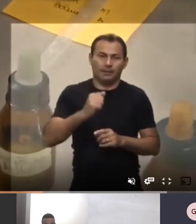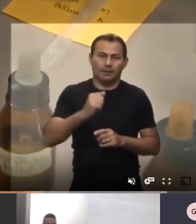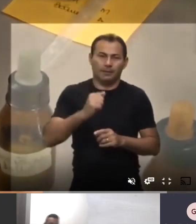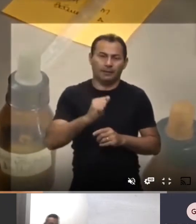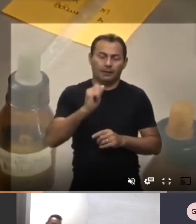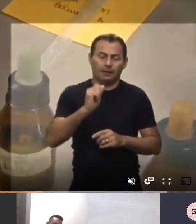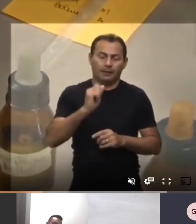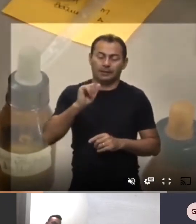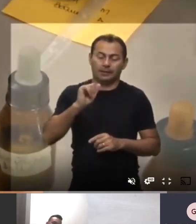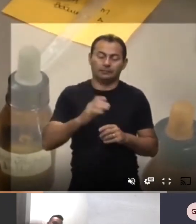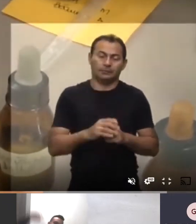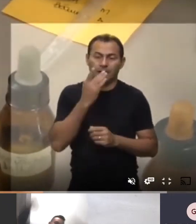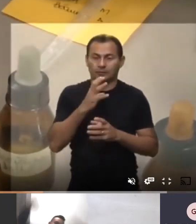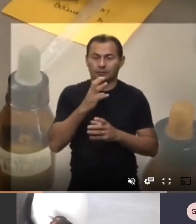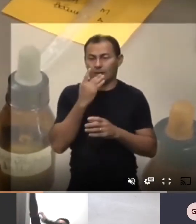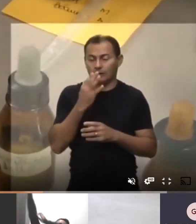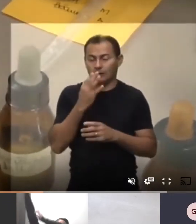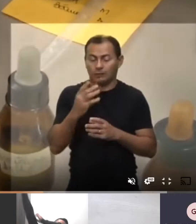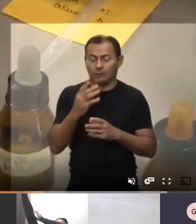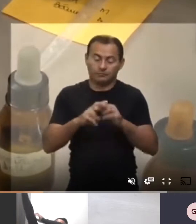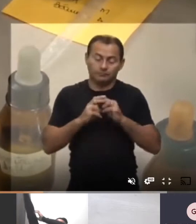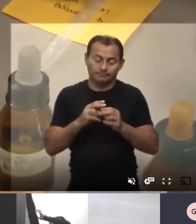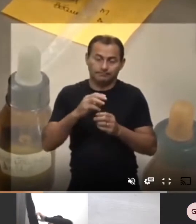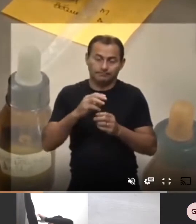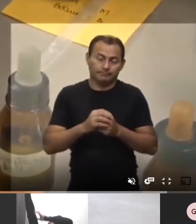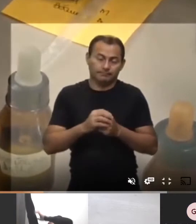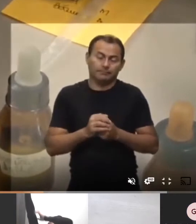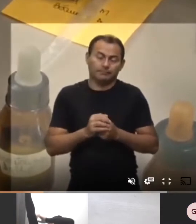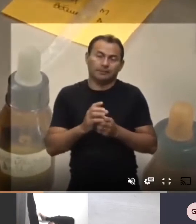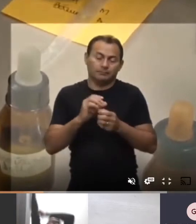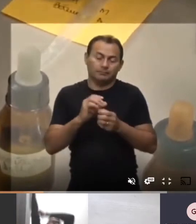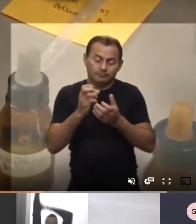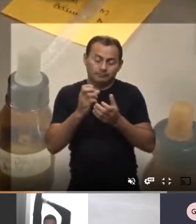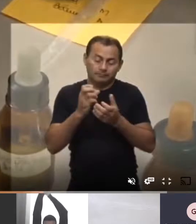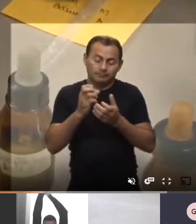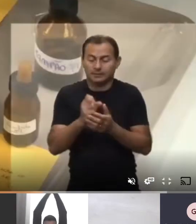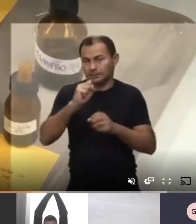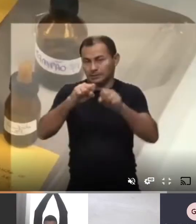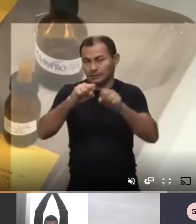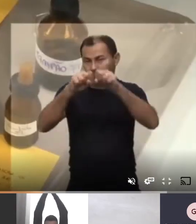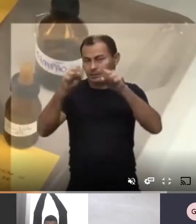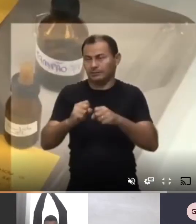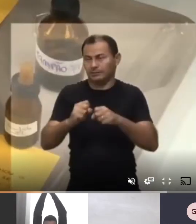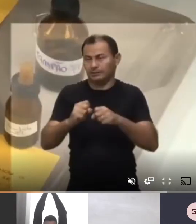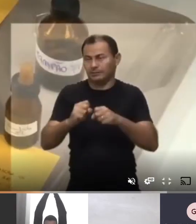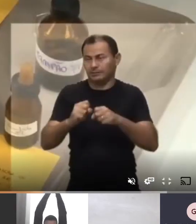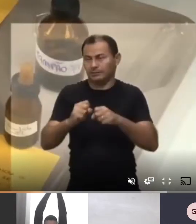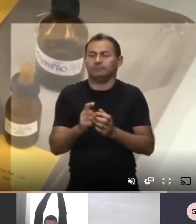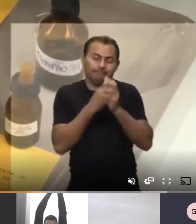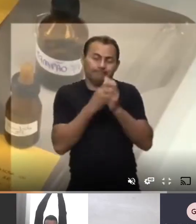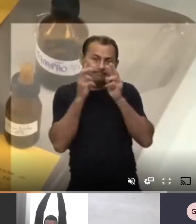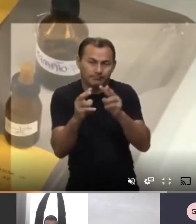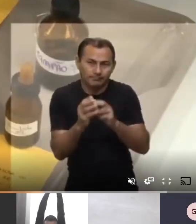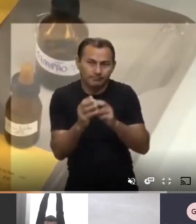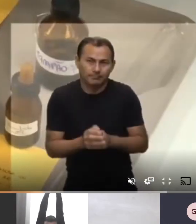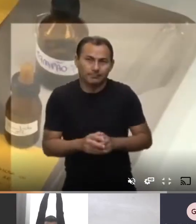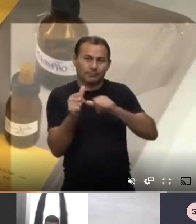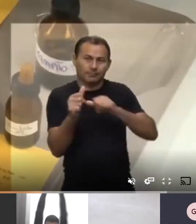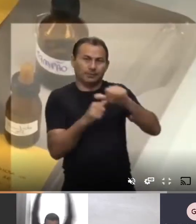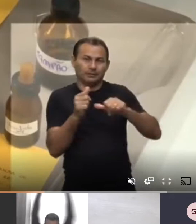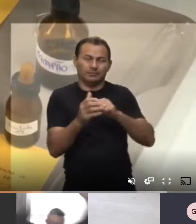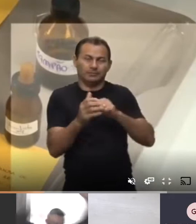solução base, como do Becker A. Viu que não mudou, né? O primeiro não mudou nenhum,